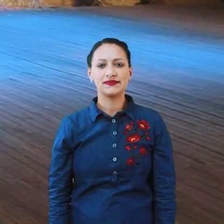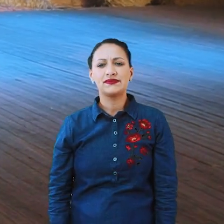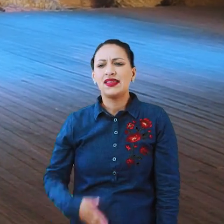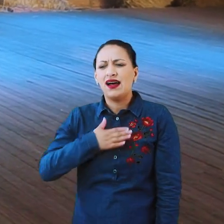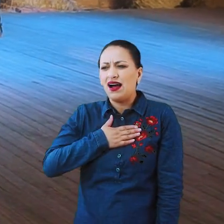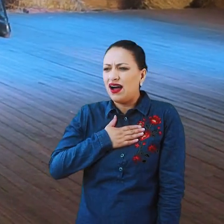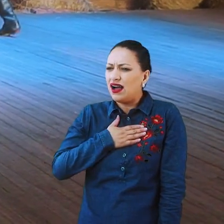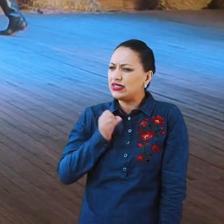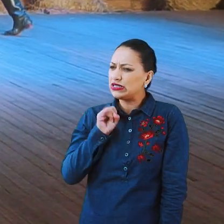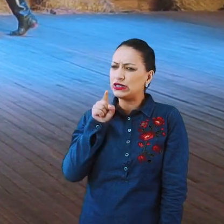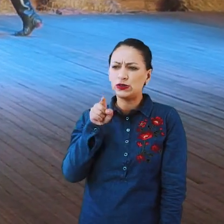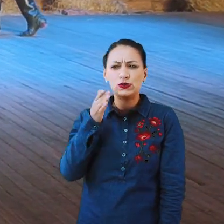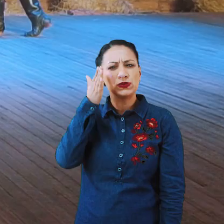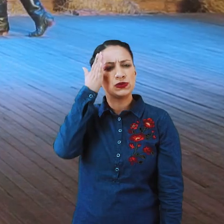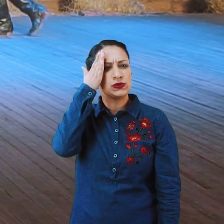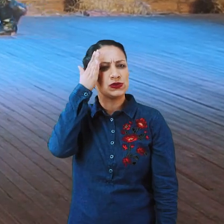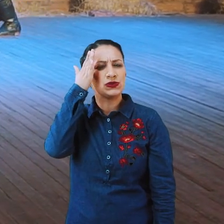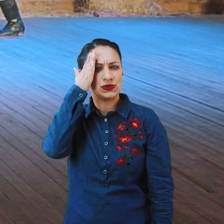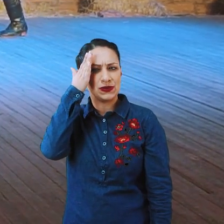Ai, se tu